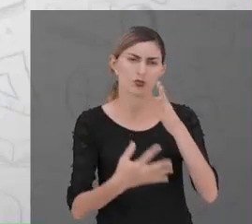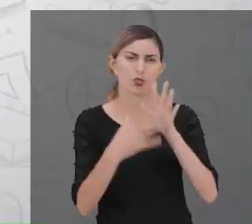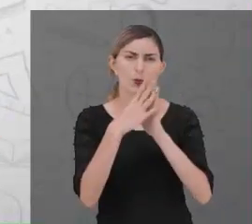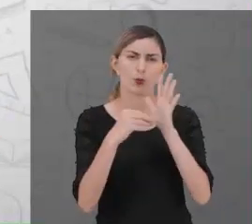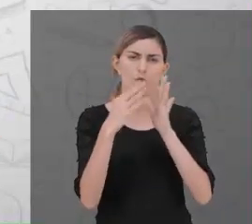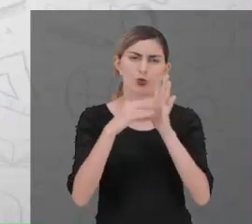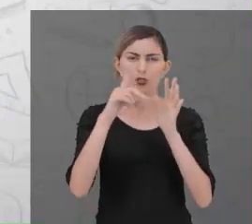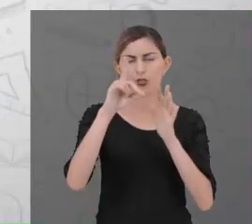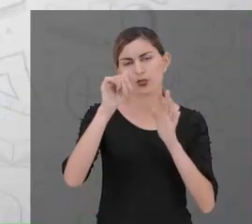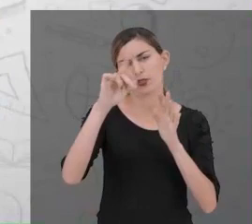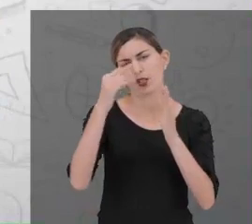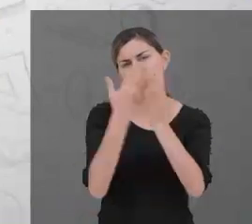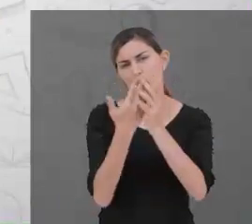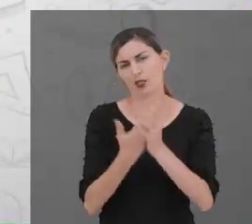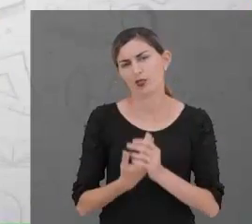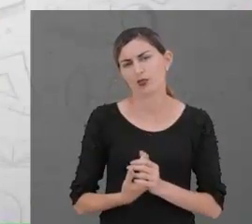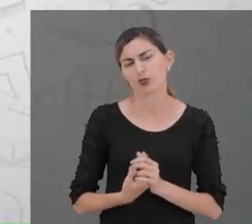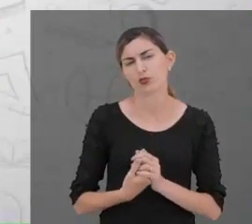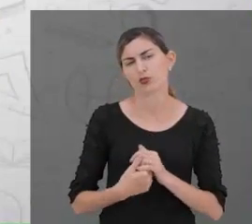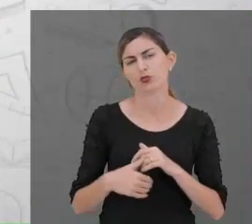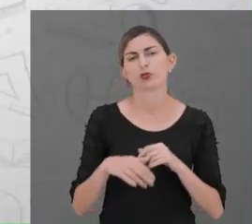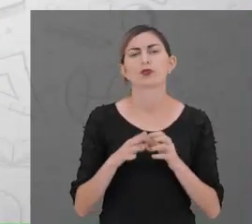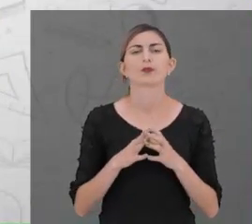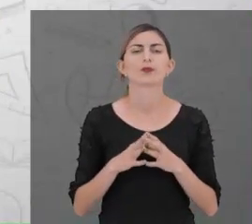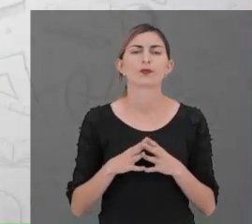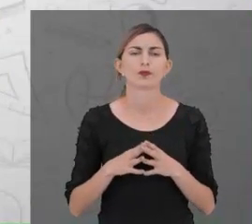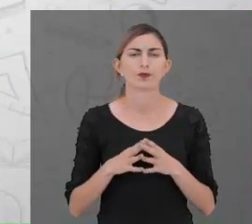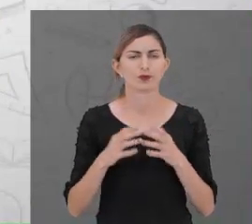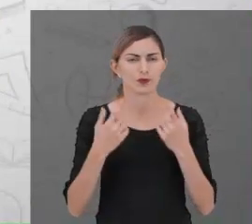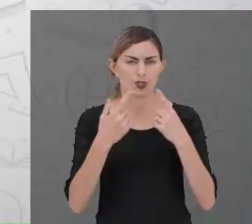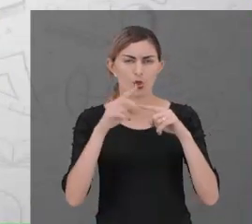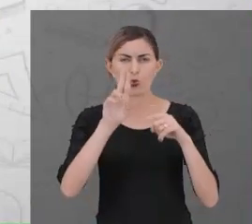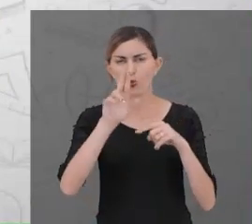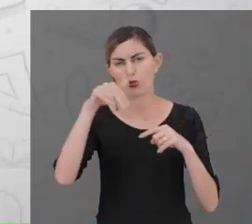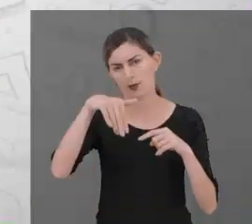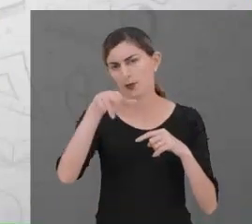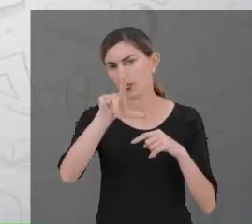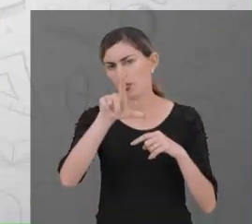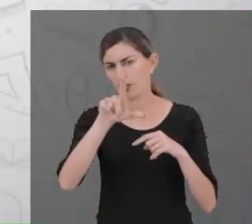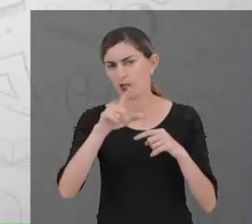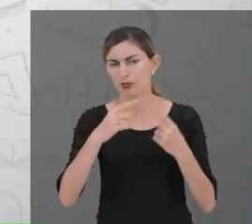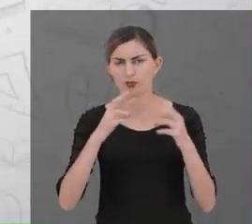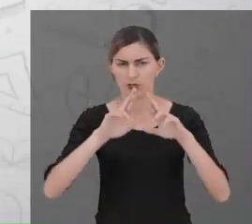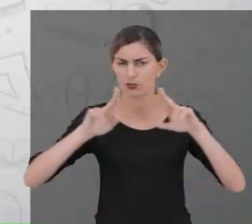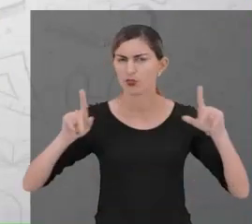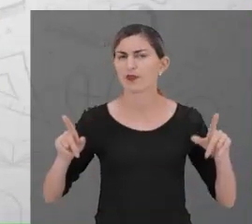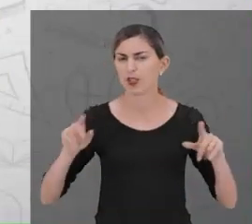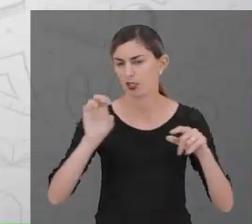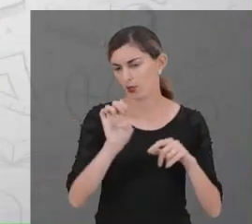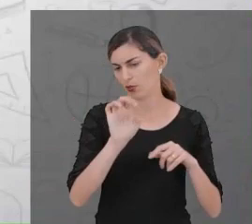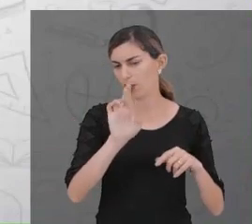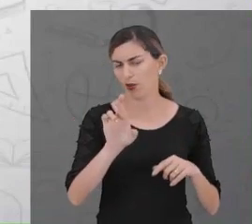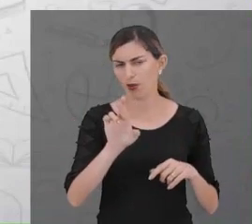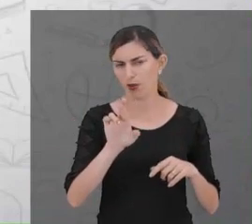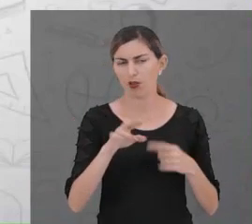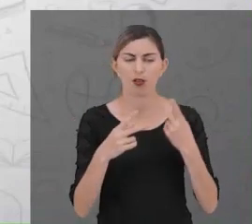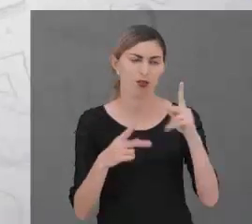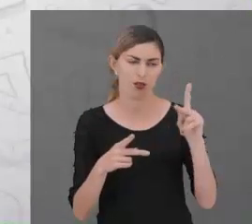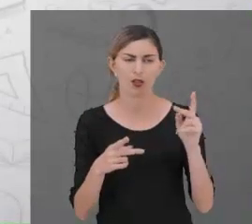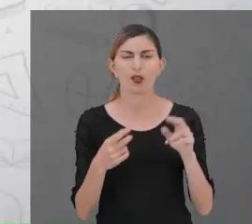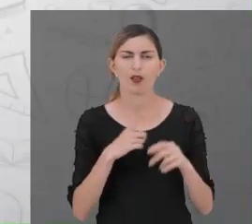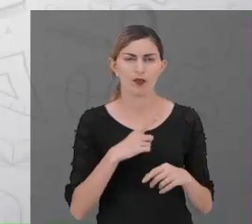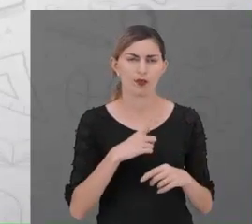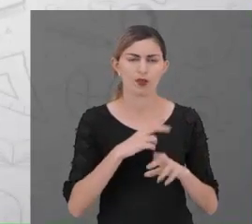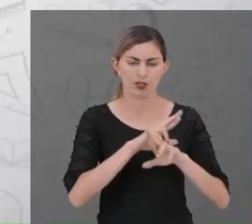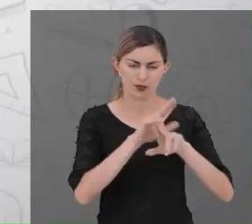para definir modelos de dados para sistemas de bancos de dados. A UML, ao contrário do